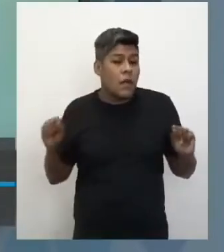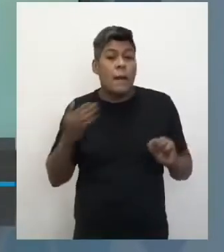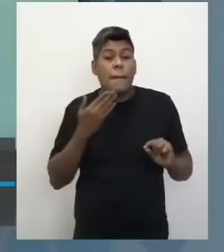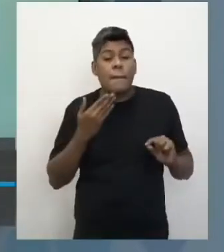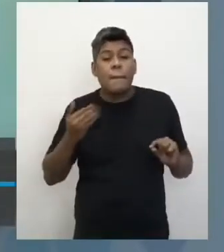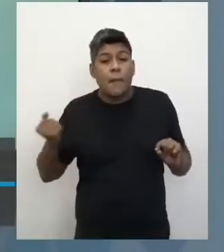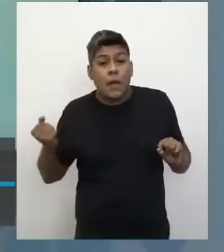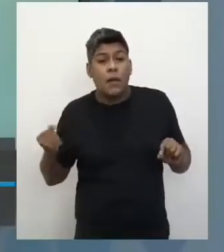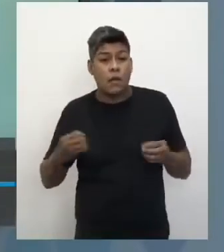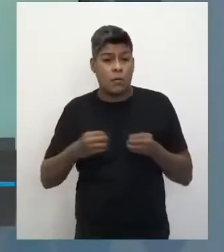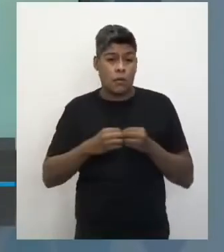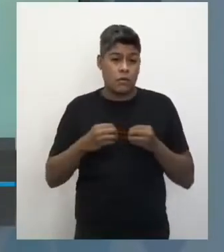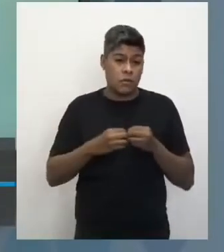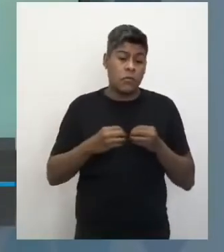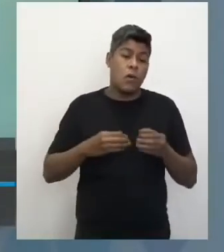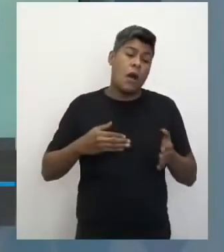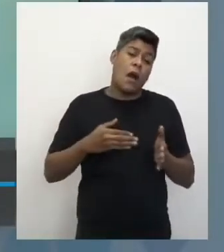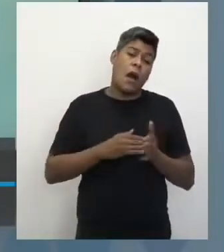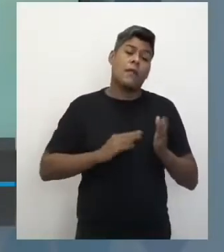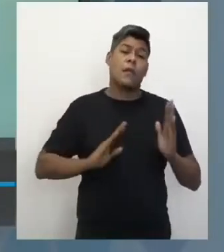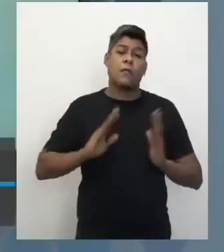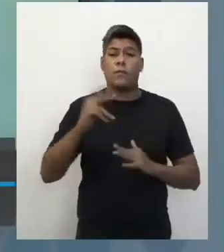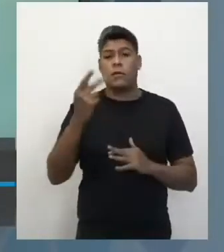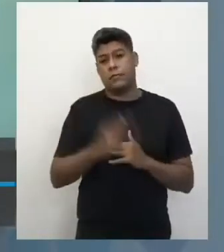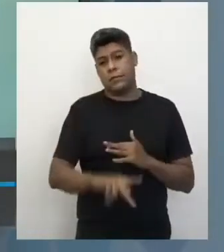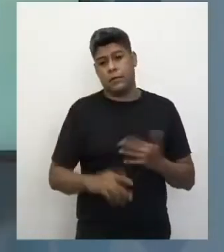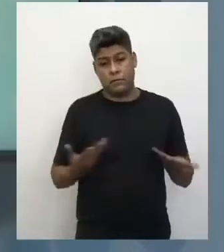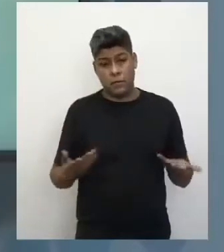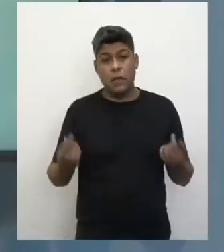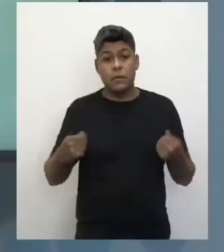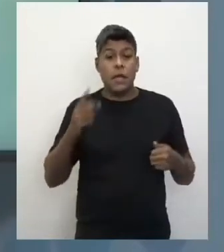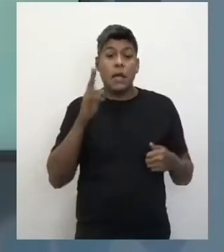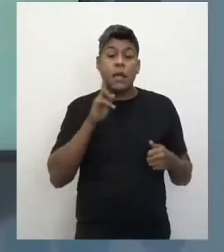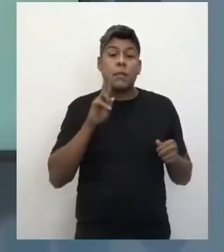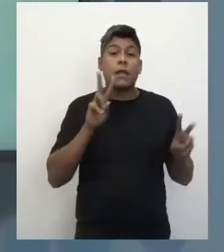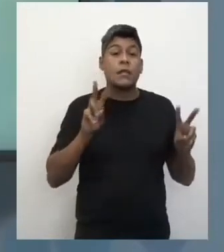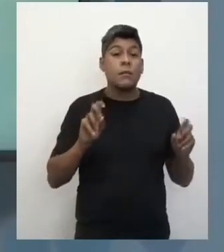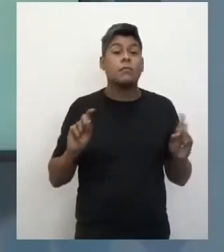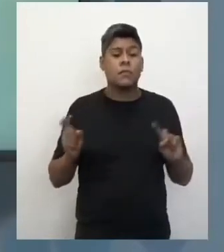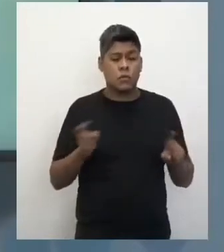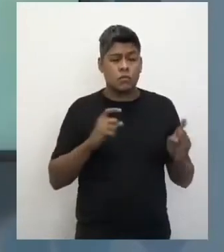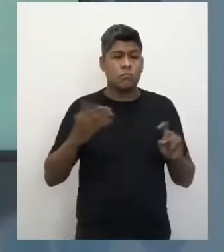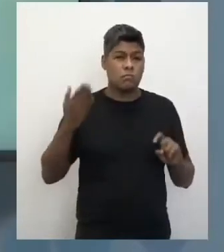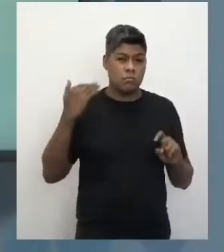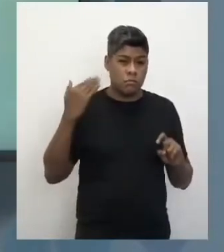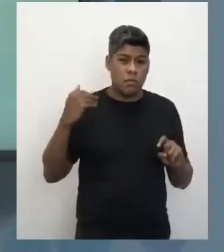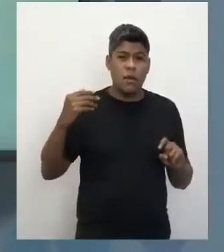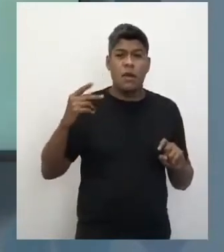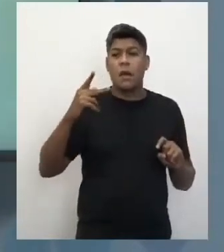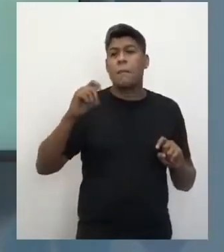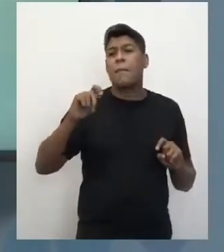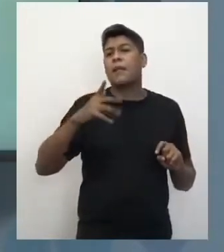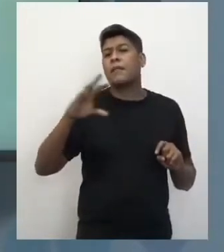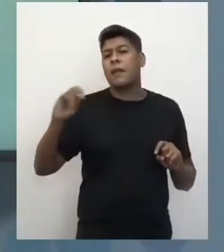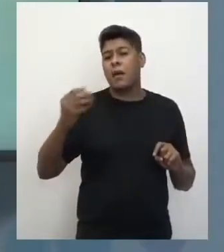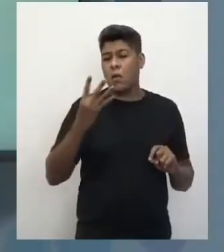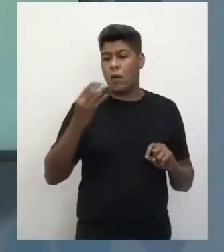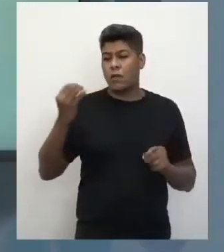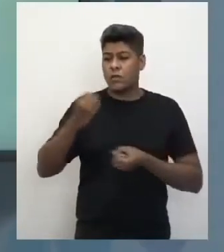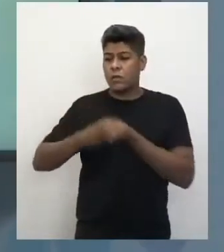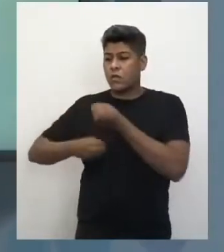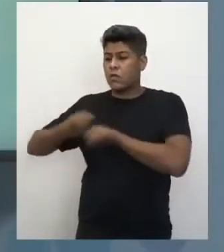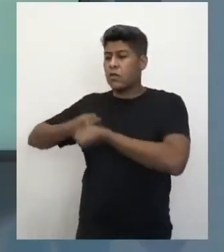se aproximou até o momento dele. Né? A gente tem que lembrar que esse assunto era discutido desde a época de Platão, lá 400 anos antes de